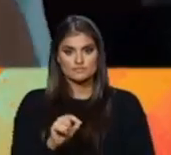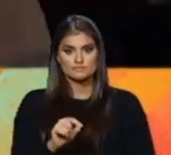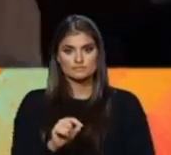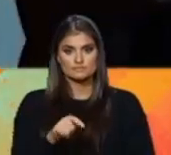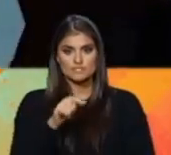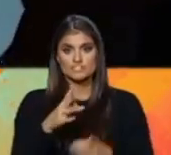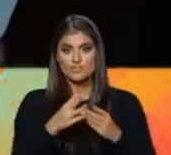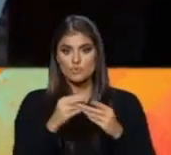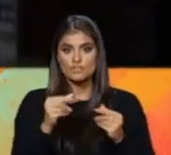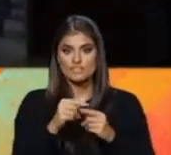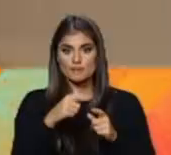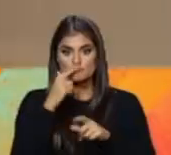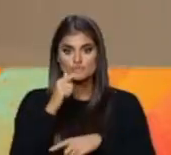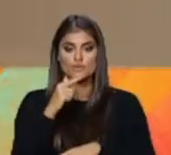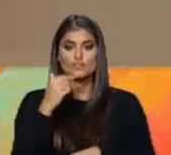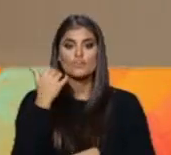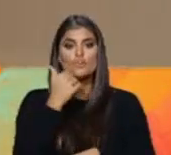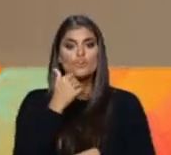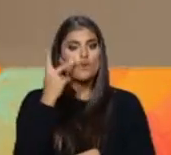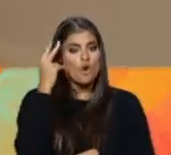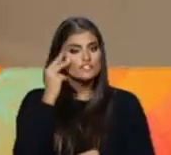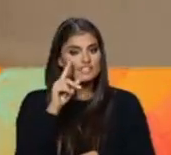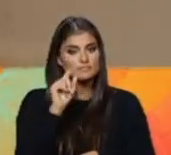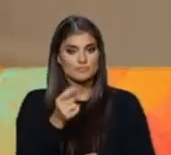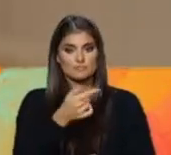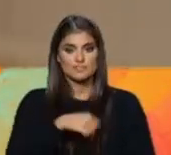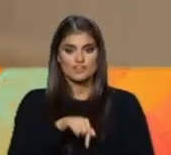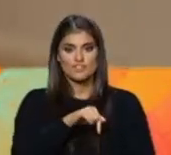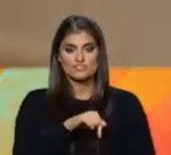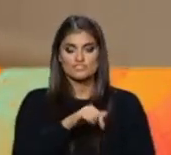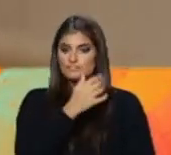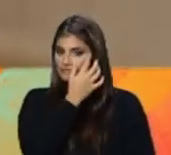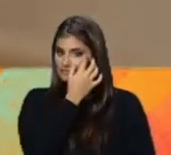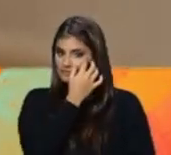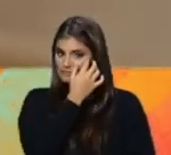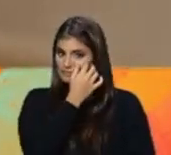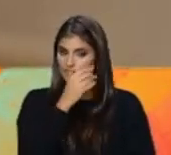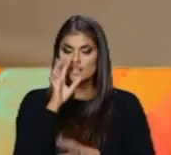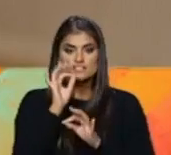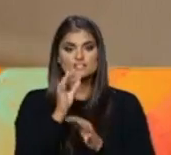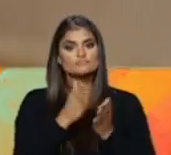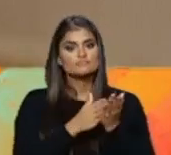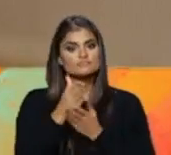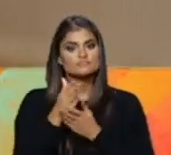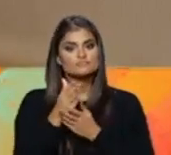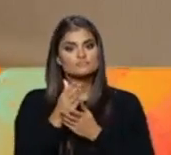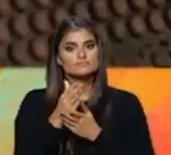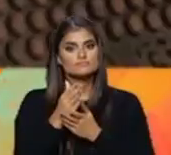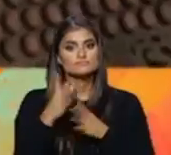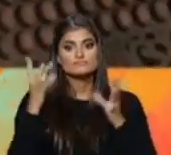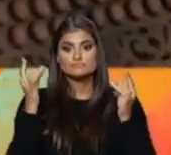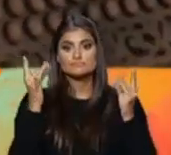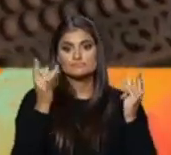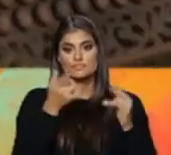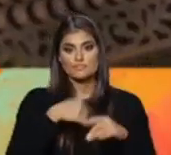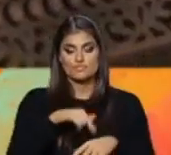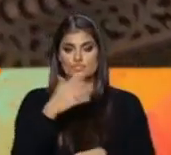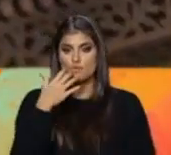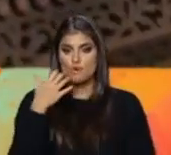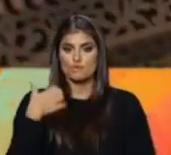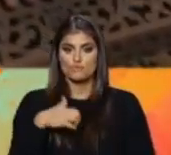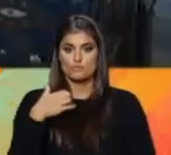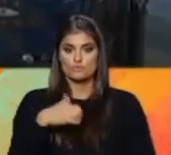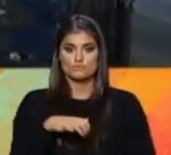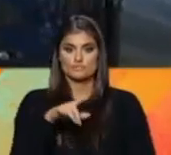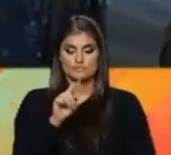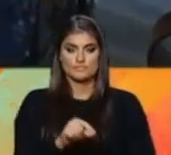mas da qualidade, quem corta. Claro, para nós andar nesta vida e seguir os passos folclóricos, para nós é um grande orgulho, onde